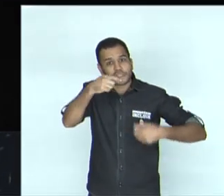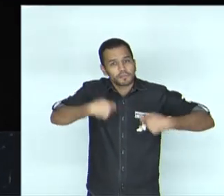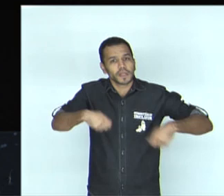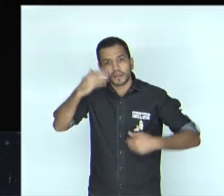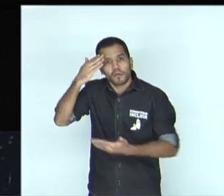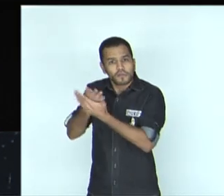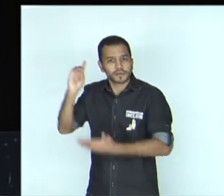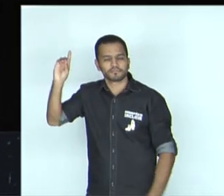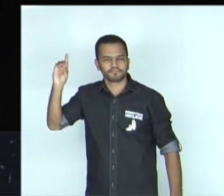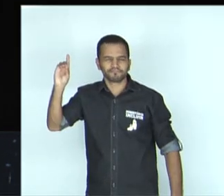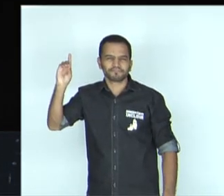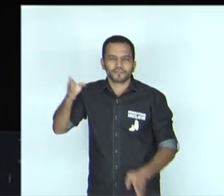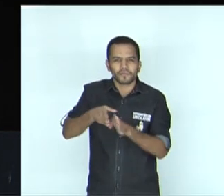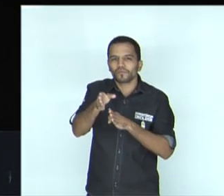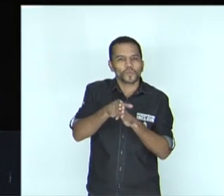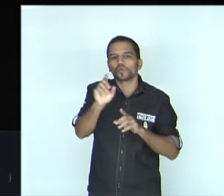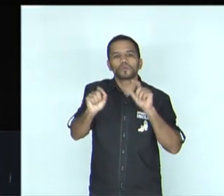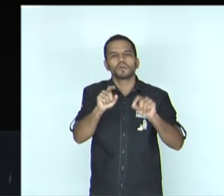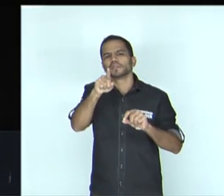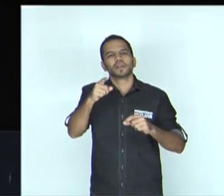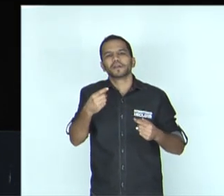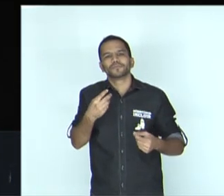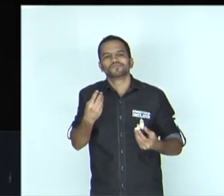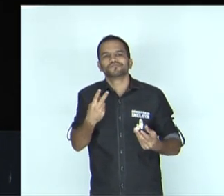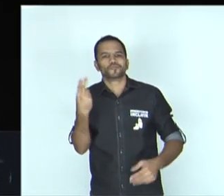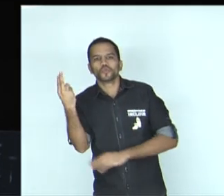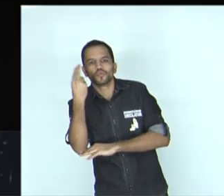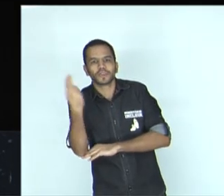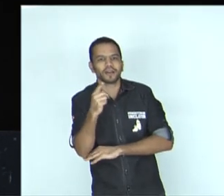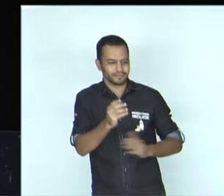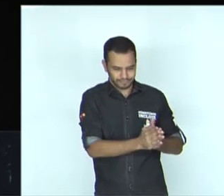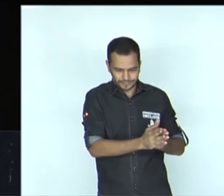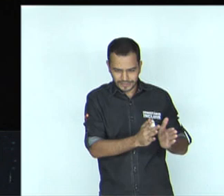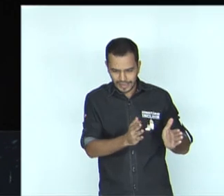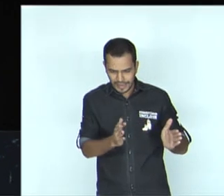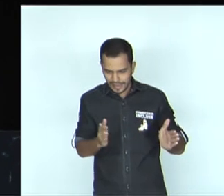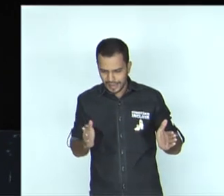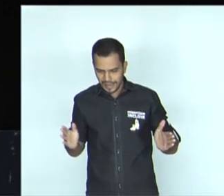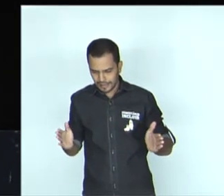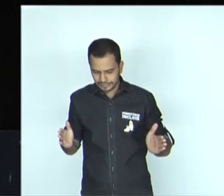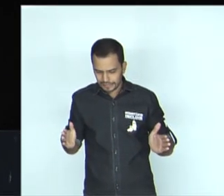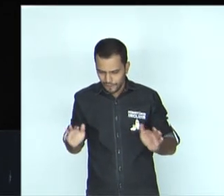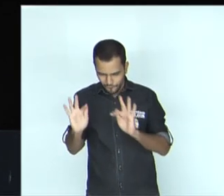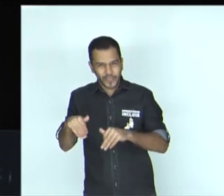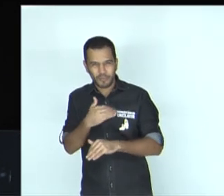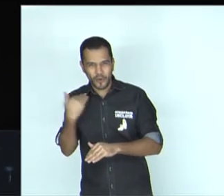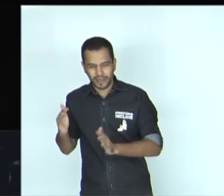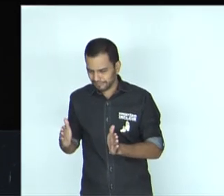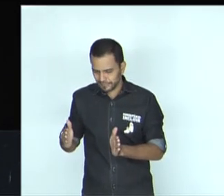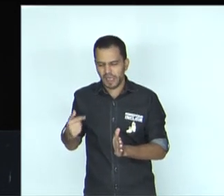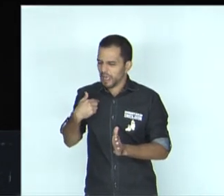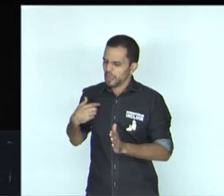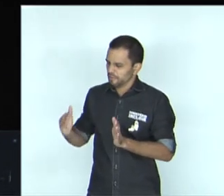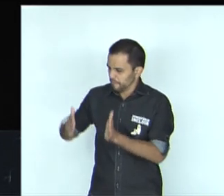dizendo. Você não pode aumentar o tamanho do tempo. Você não pode botar um minuto a mais no dia. Então, querido, quem define o tempo para cada coisa